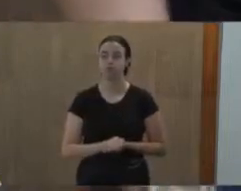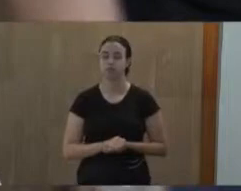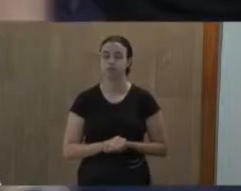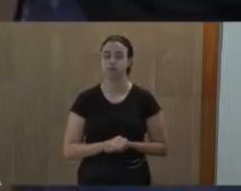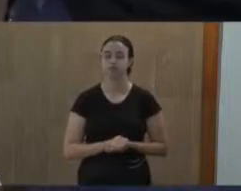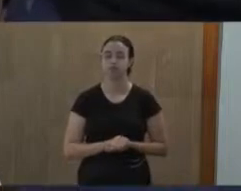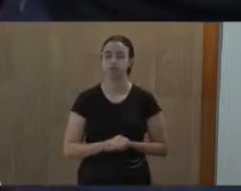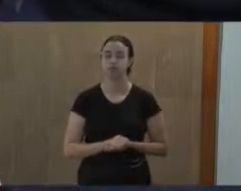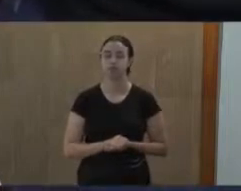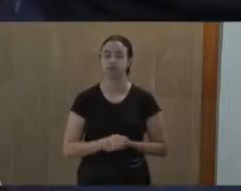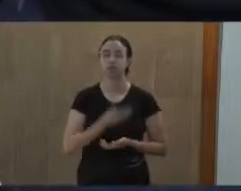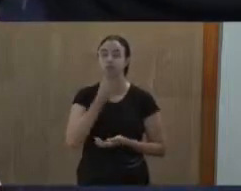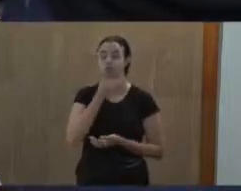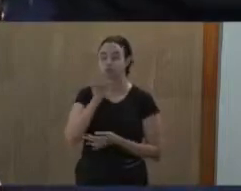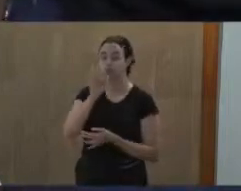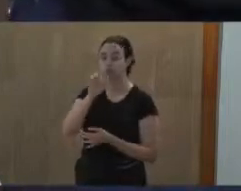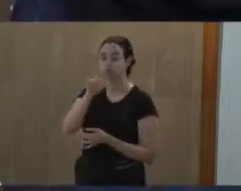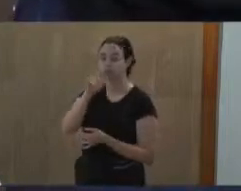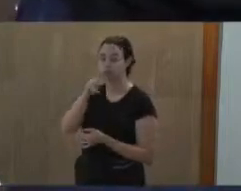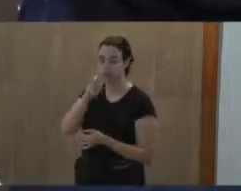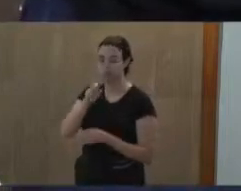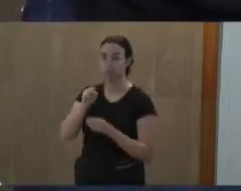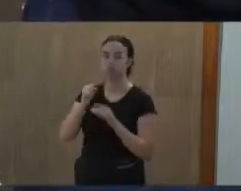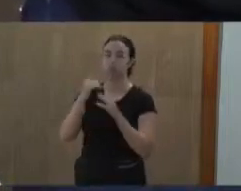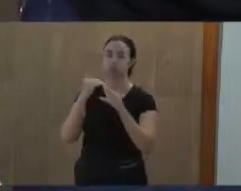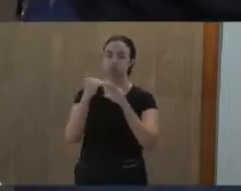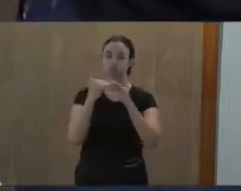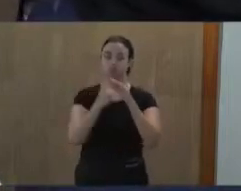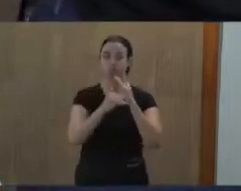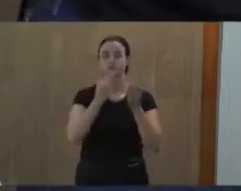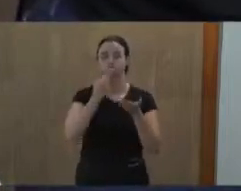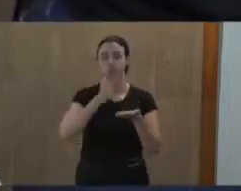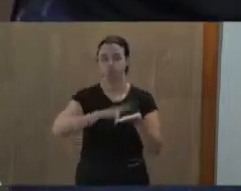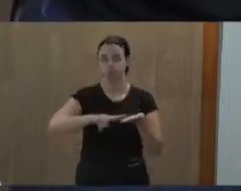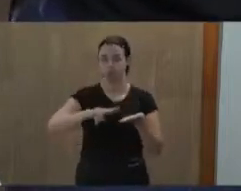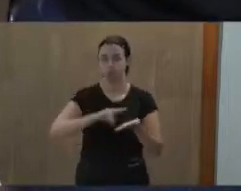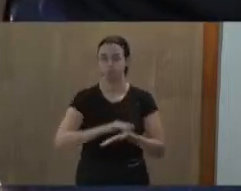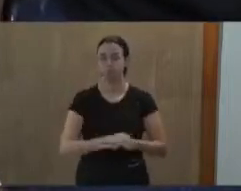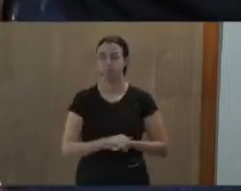Atenciosamente, Felipe Soaleiro, articulador político.